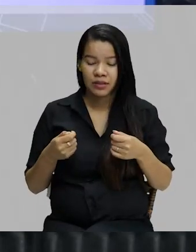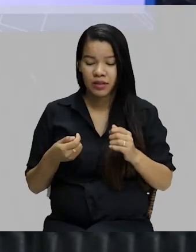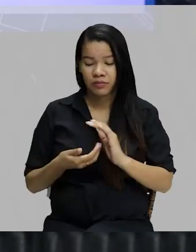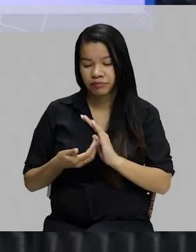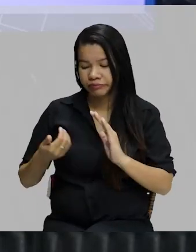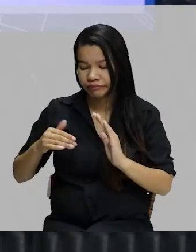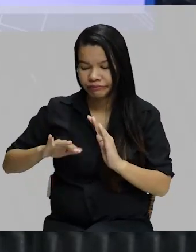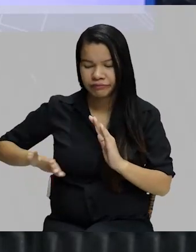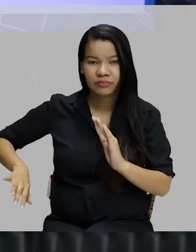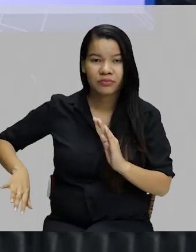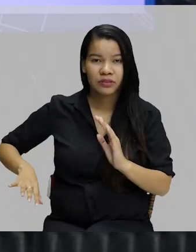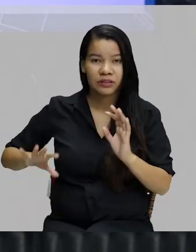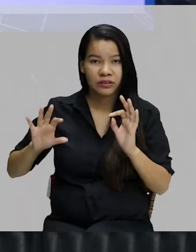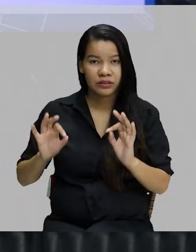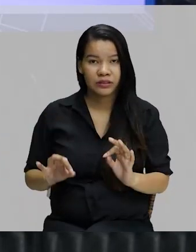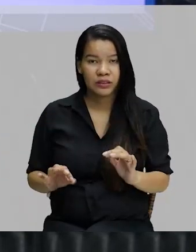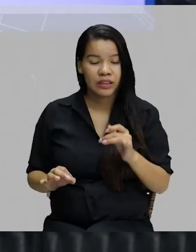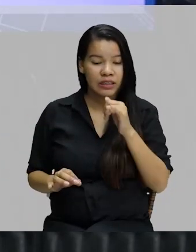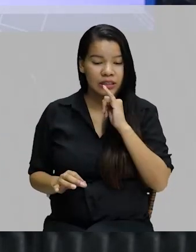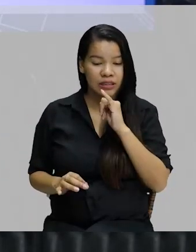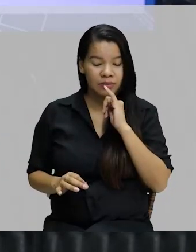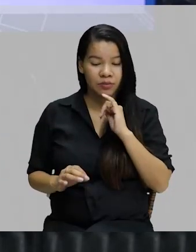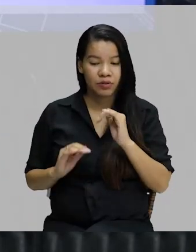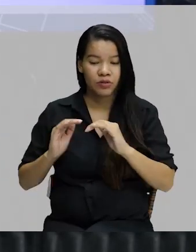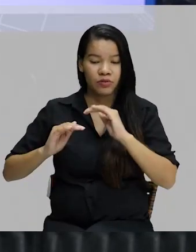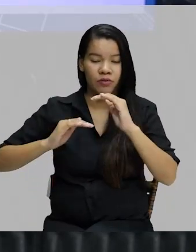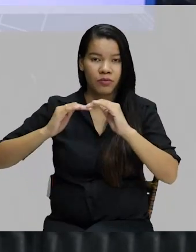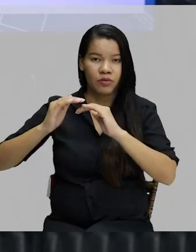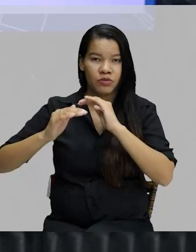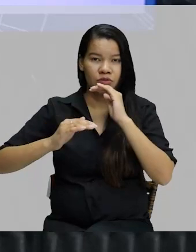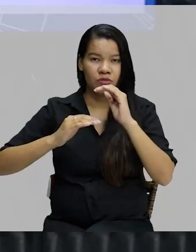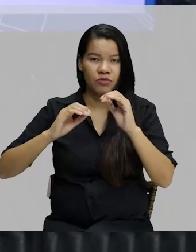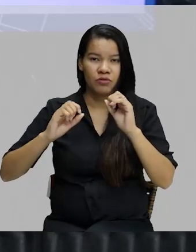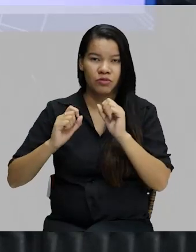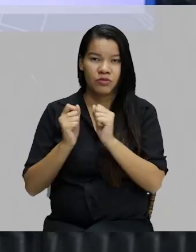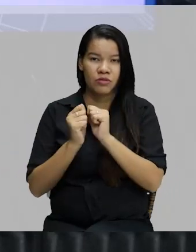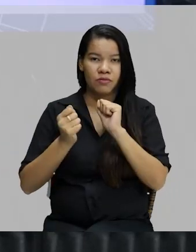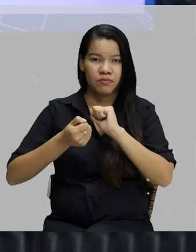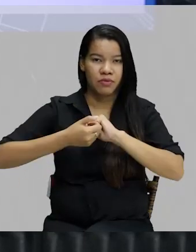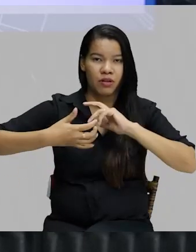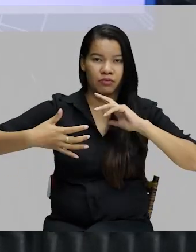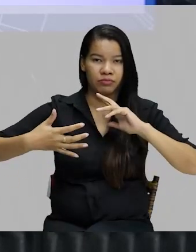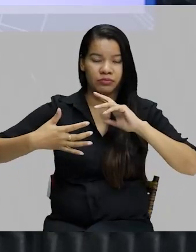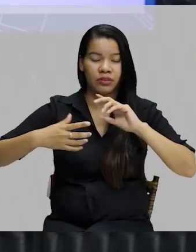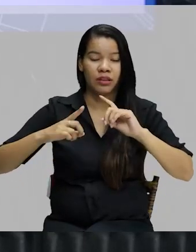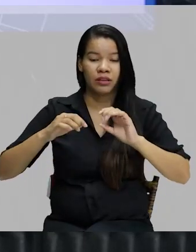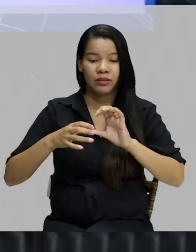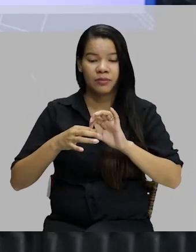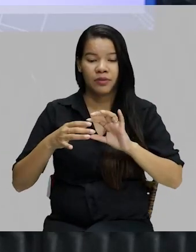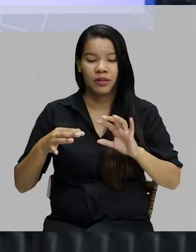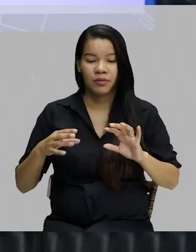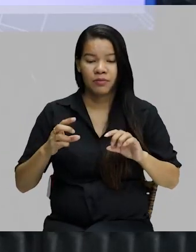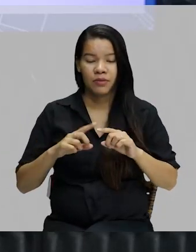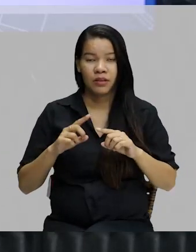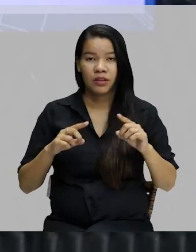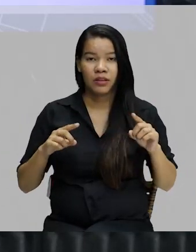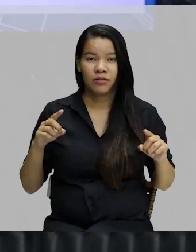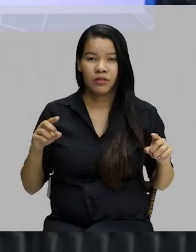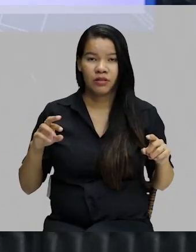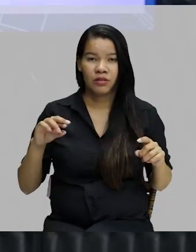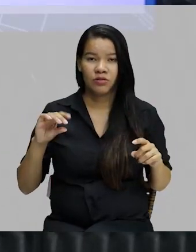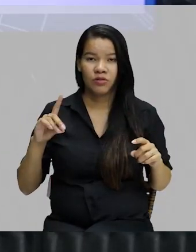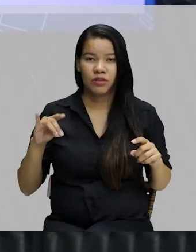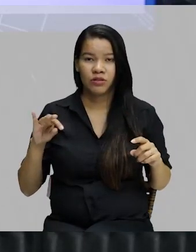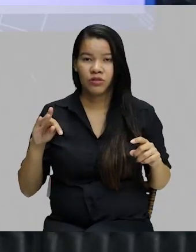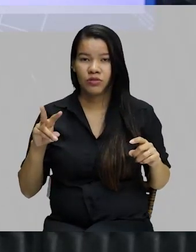armas nucleares, além do combustível nuclear reutilizável, é liberado material radioativo que não pode